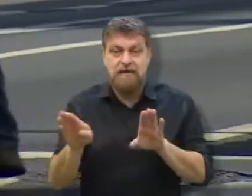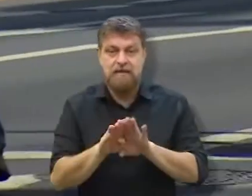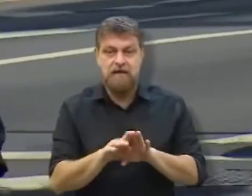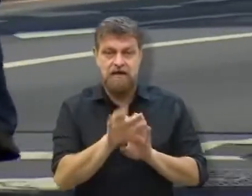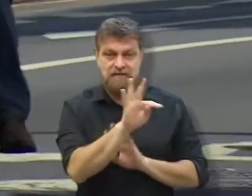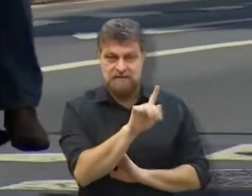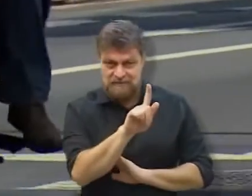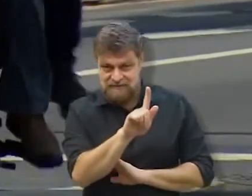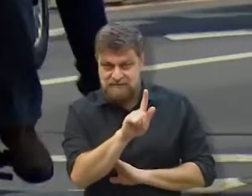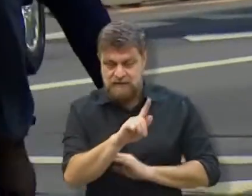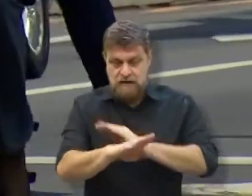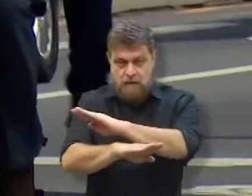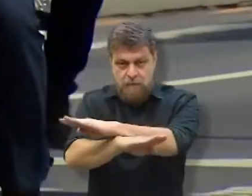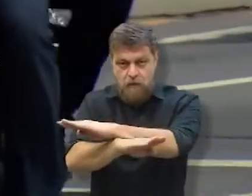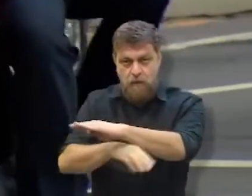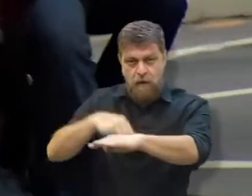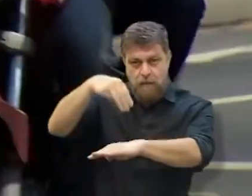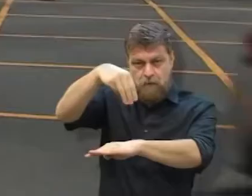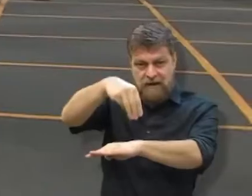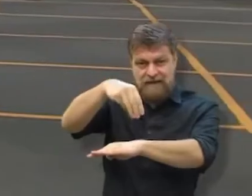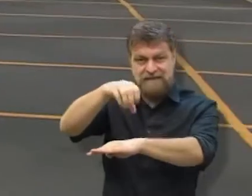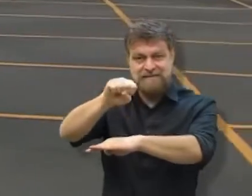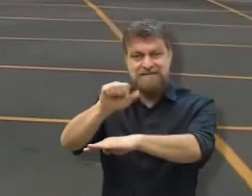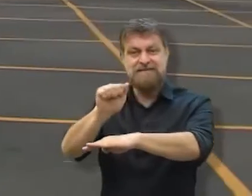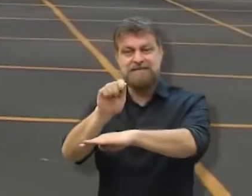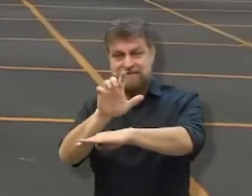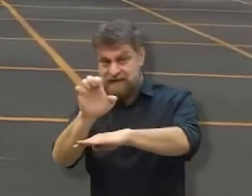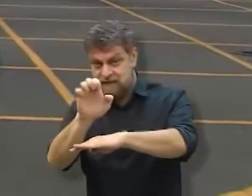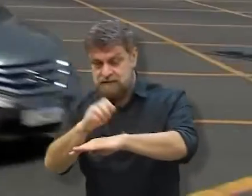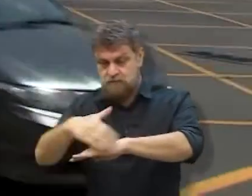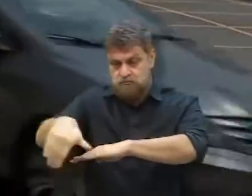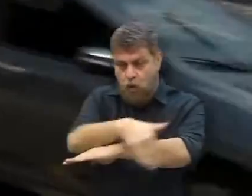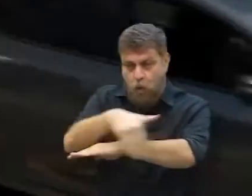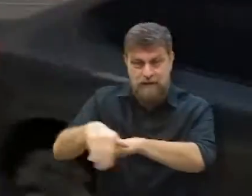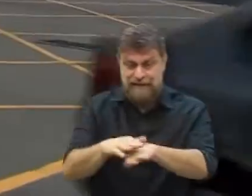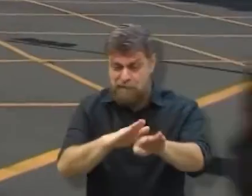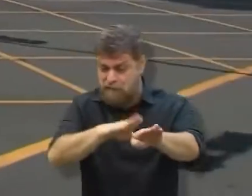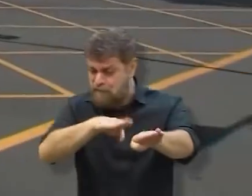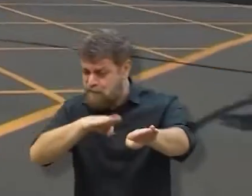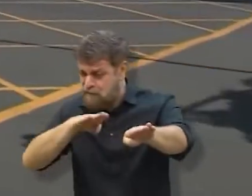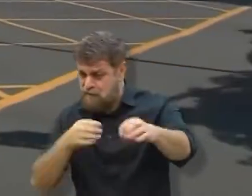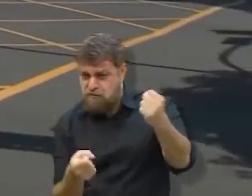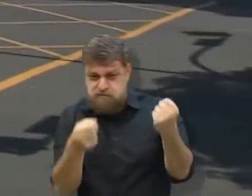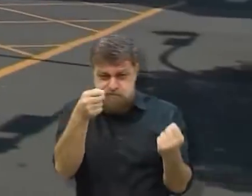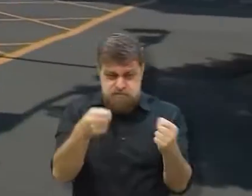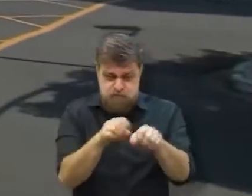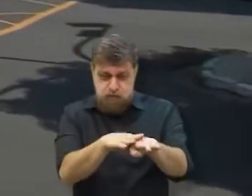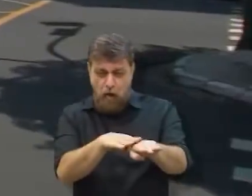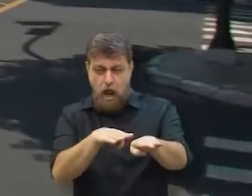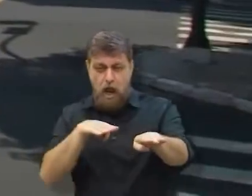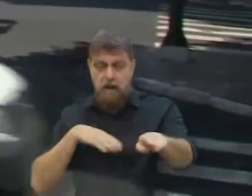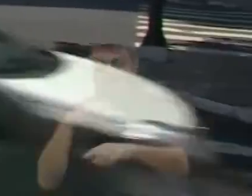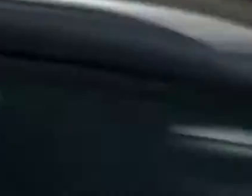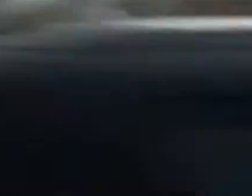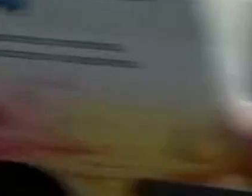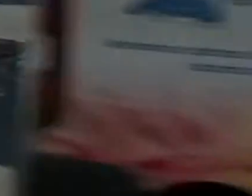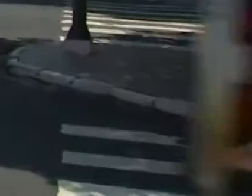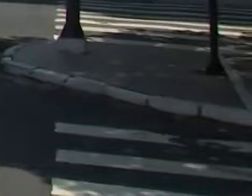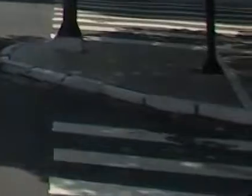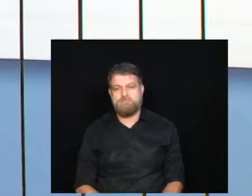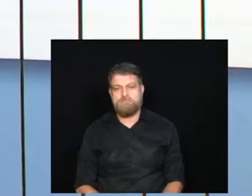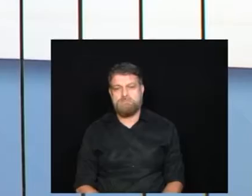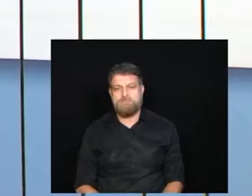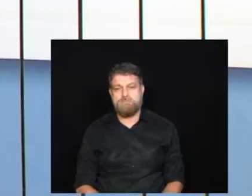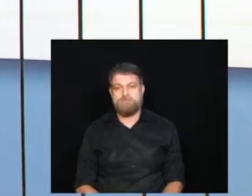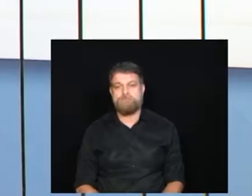também na Glicério com a Moraes Salles. São vias de muito fluxo e com um semáforo